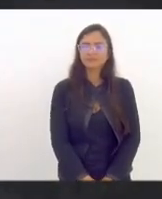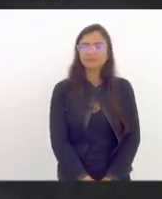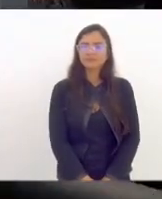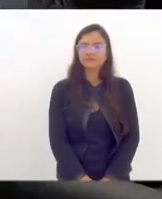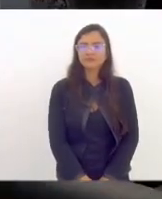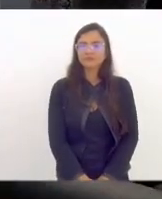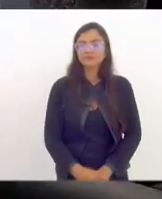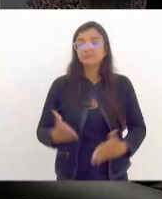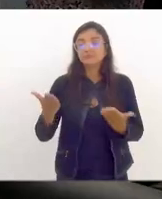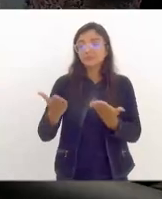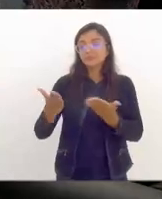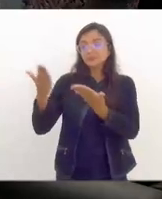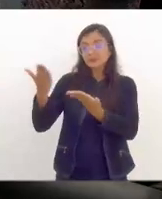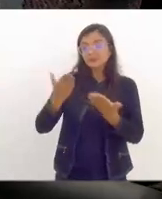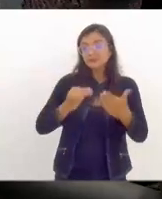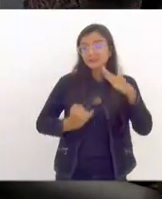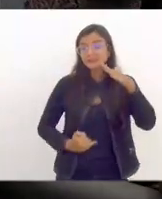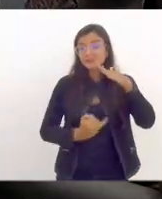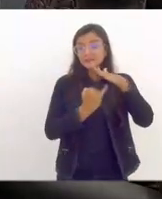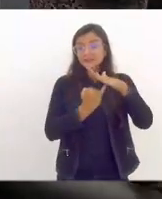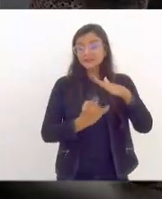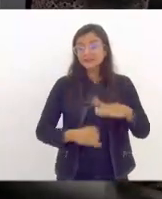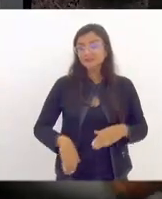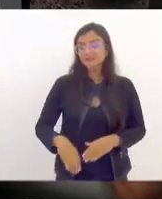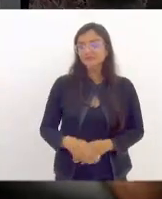queria Então chamar o Instituto